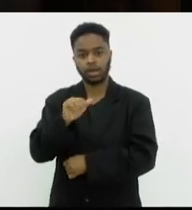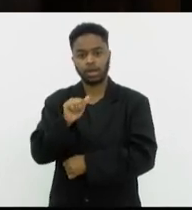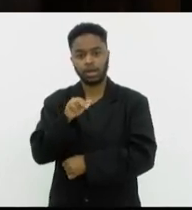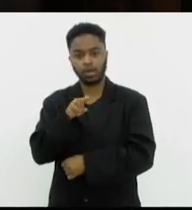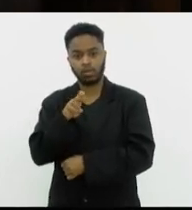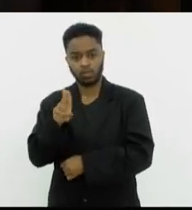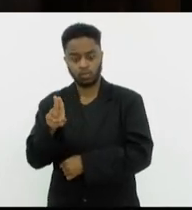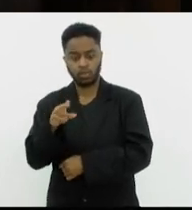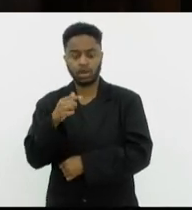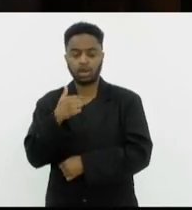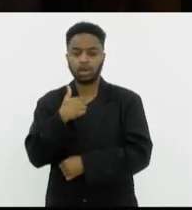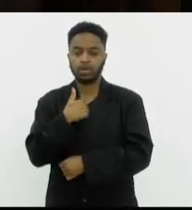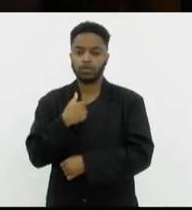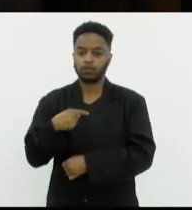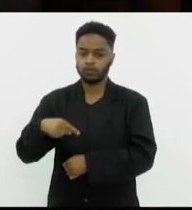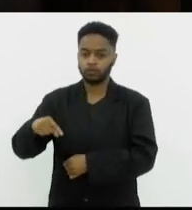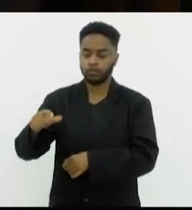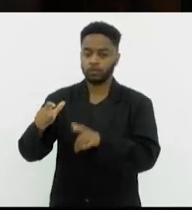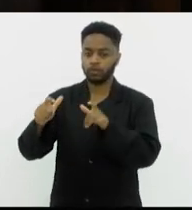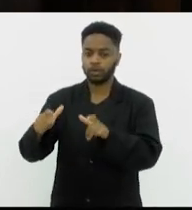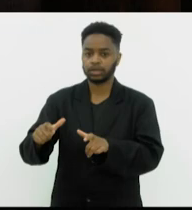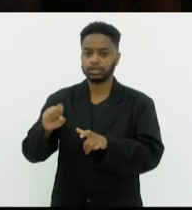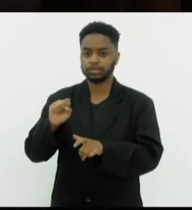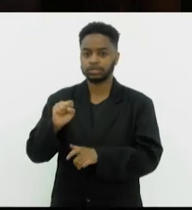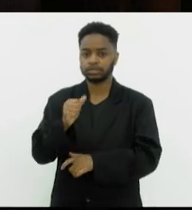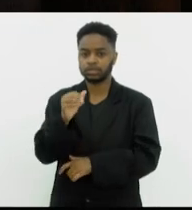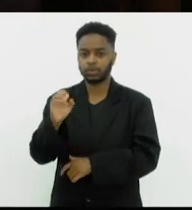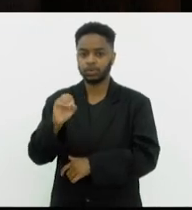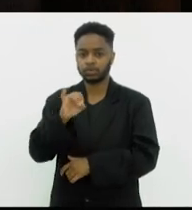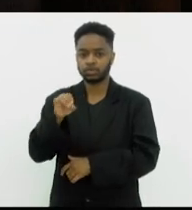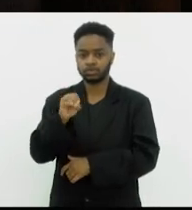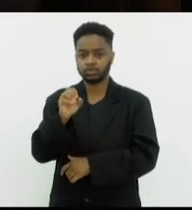lá no assentamento